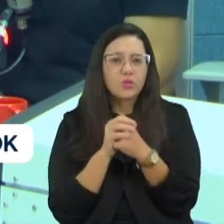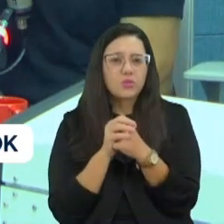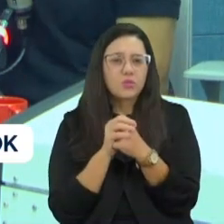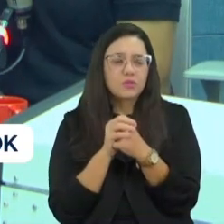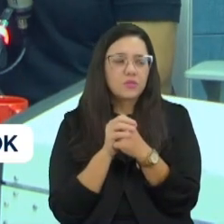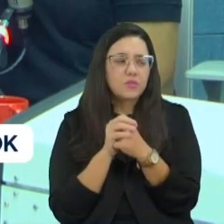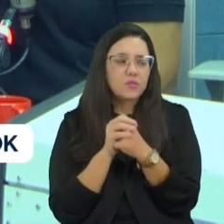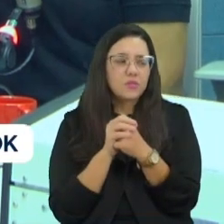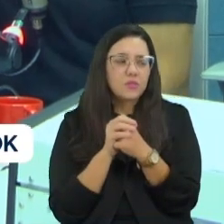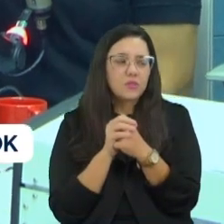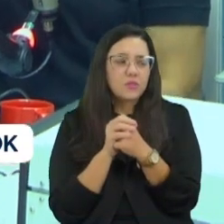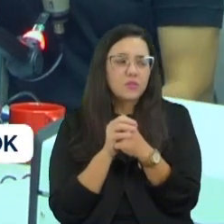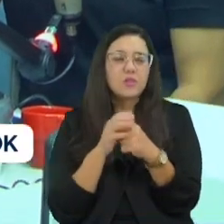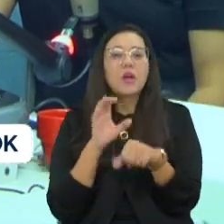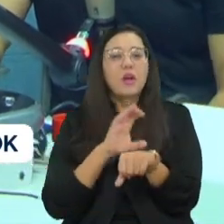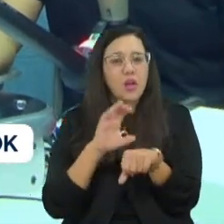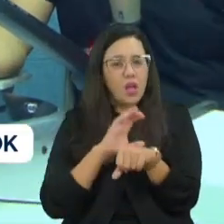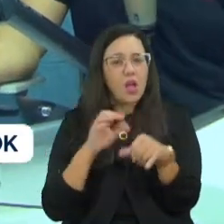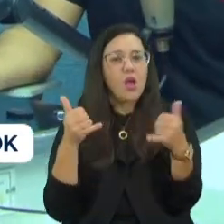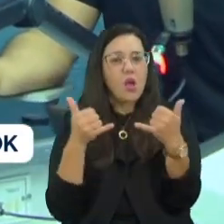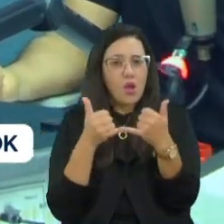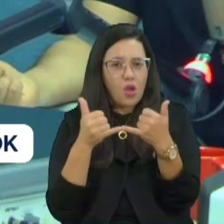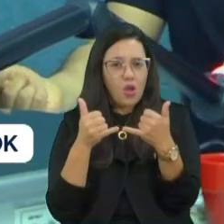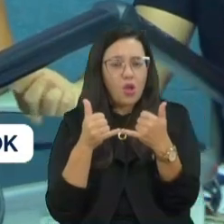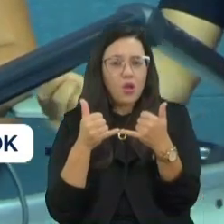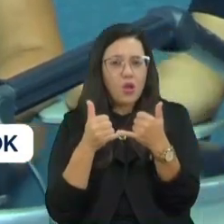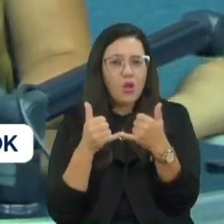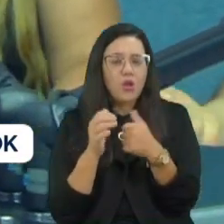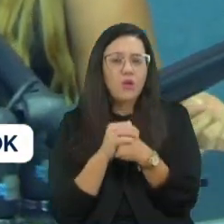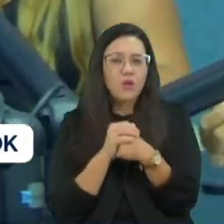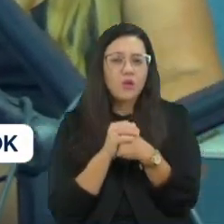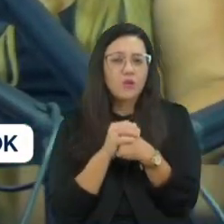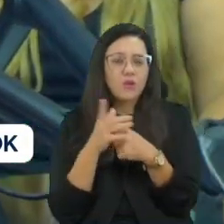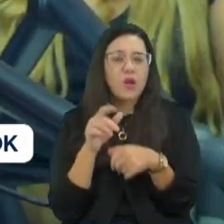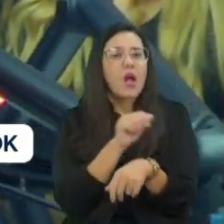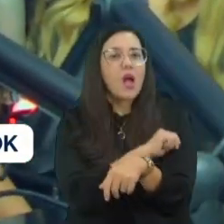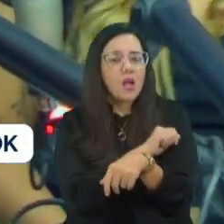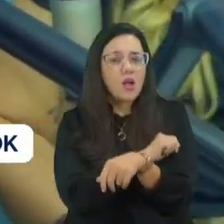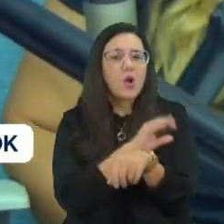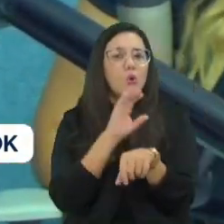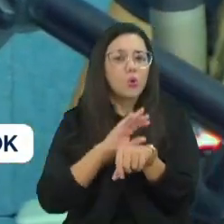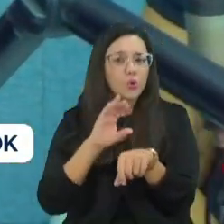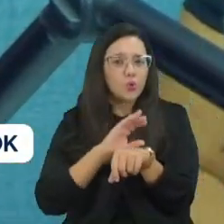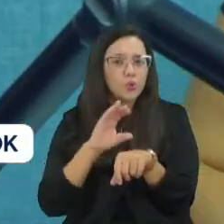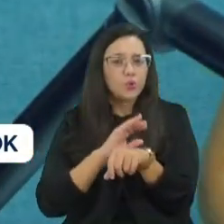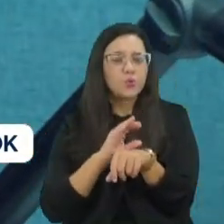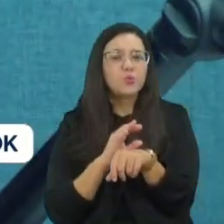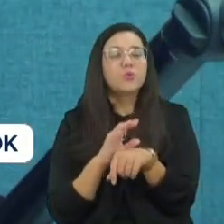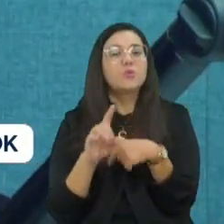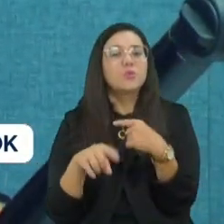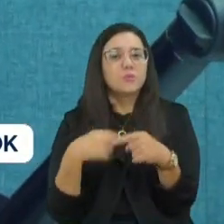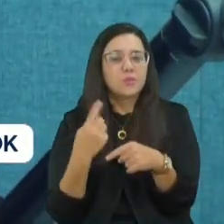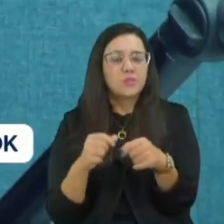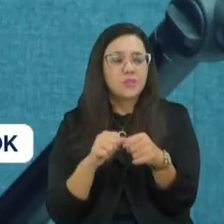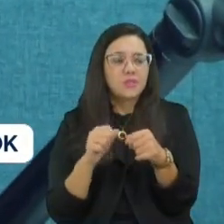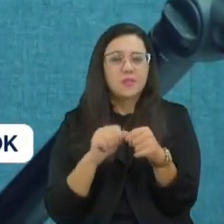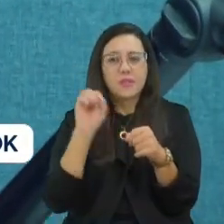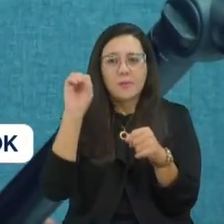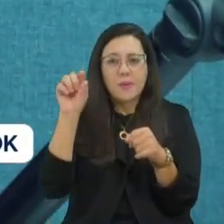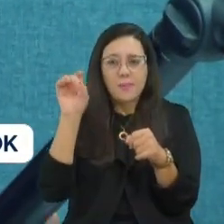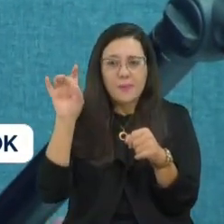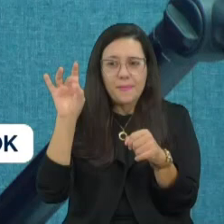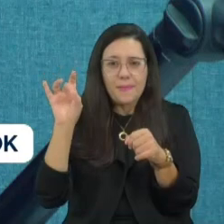presenciais? Então, elas são online, né? Então, o aluno cursa uma disciplina, um conteúdo, e aí ele já tem as